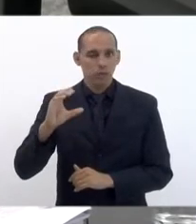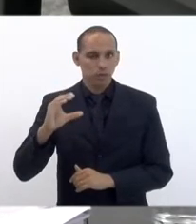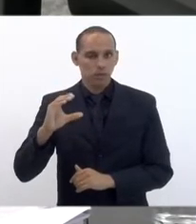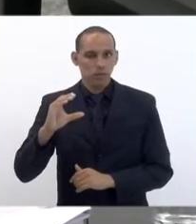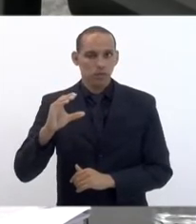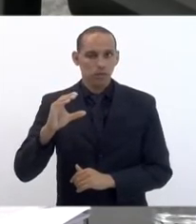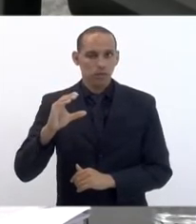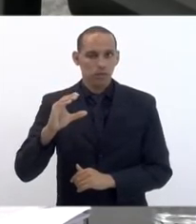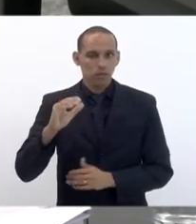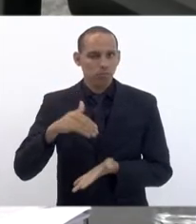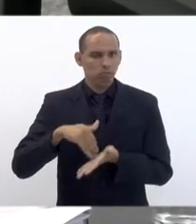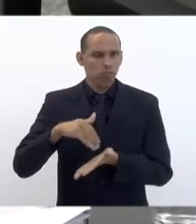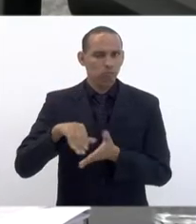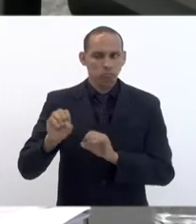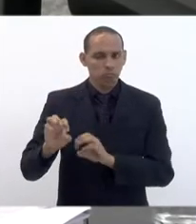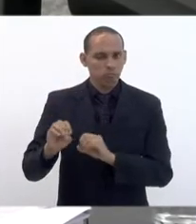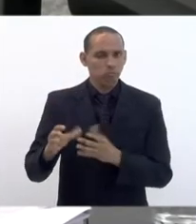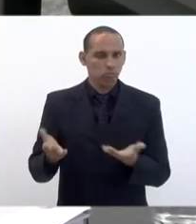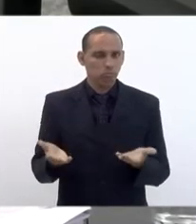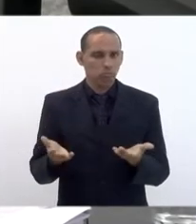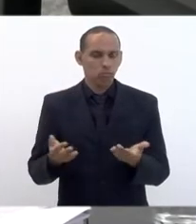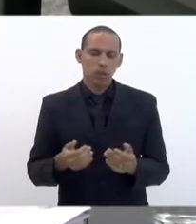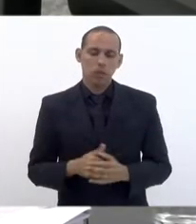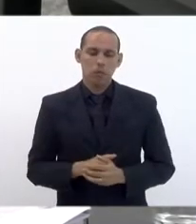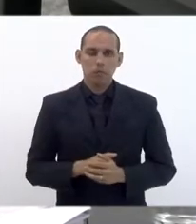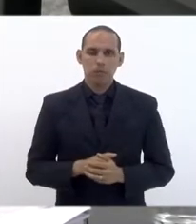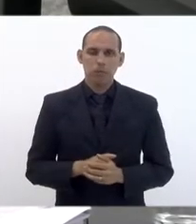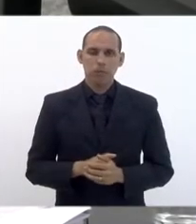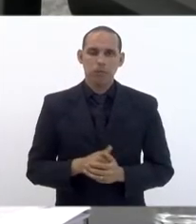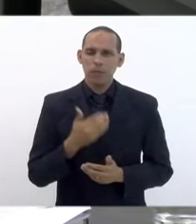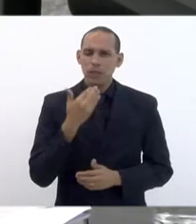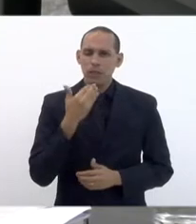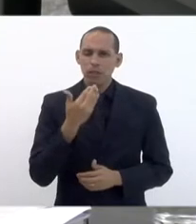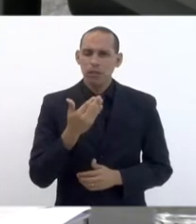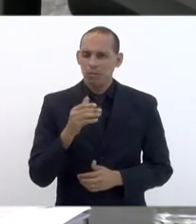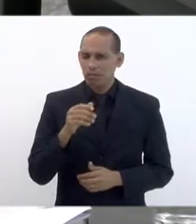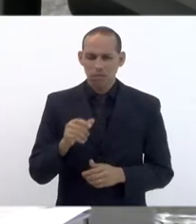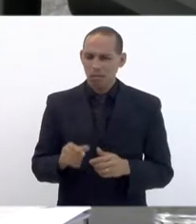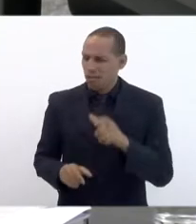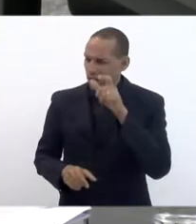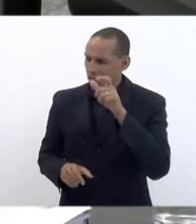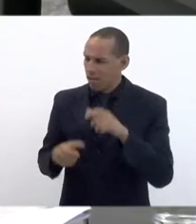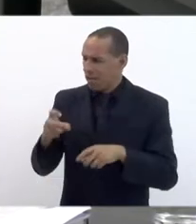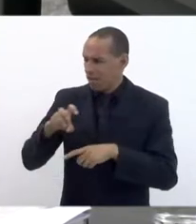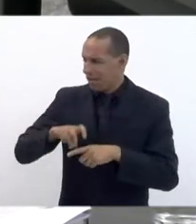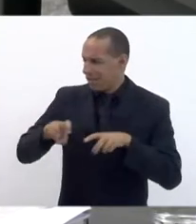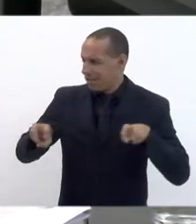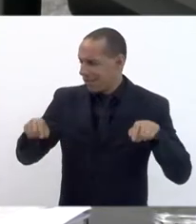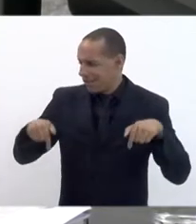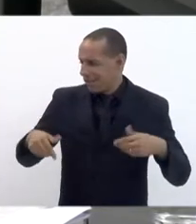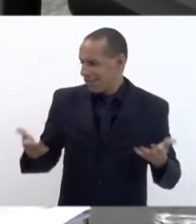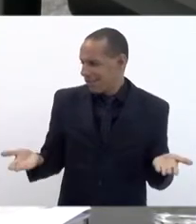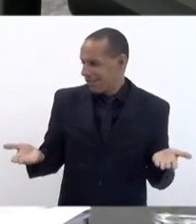A Secretaria de Educação... Entrou com alguns... Mas ela tem assento aqui na CCJ? Não.